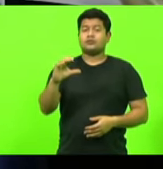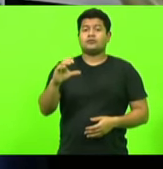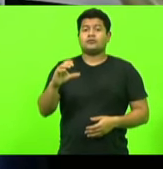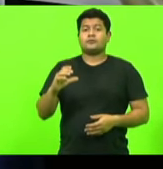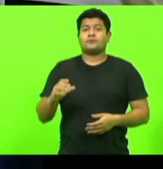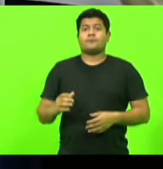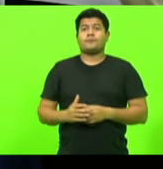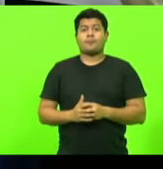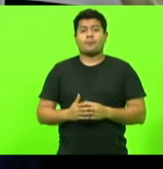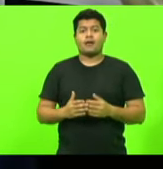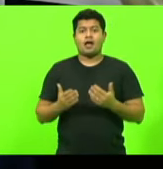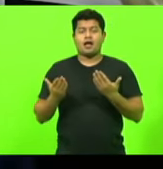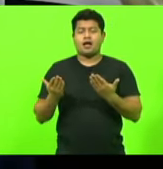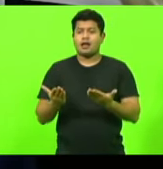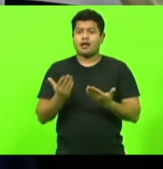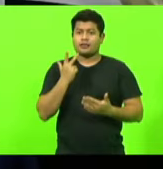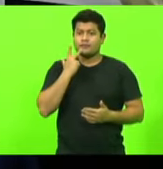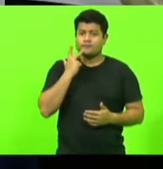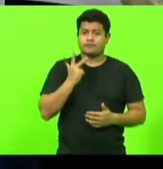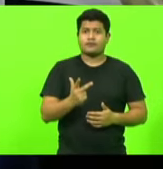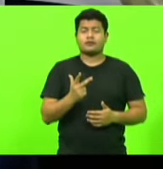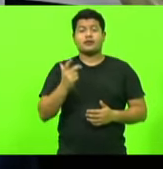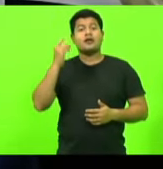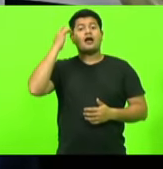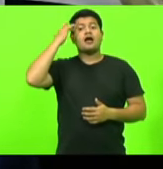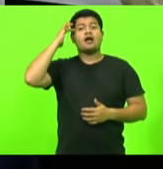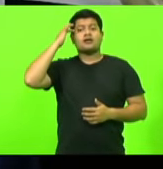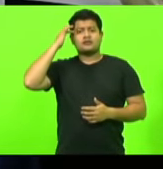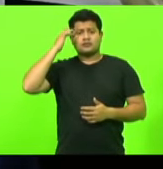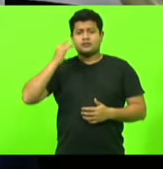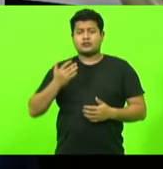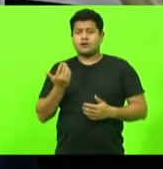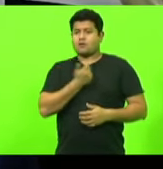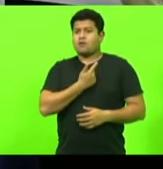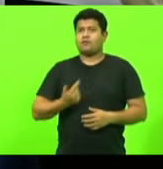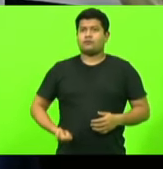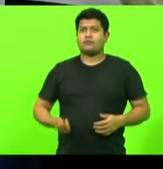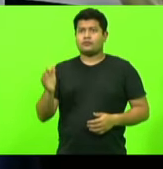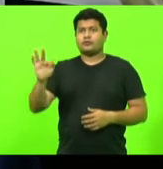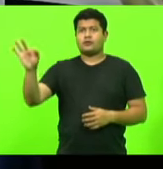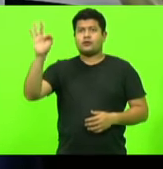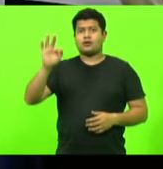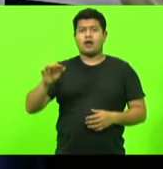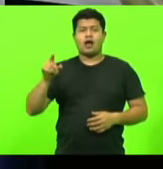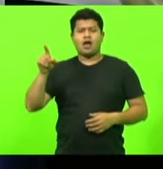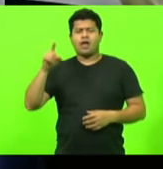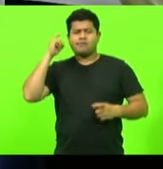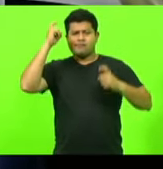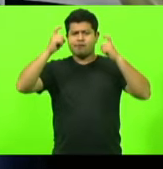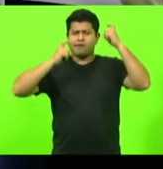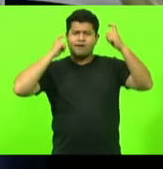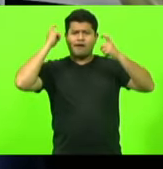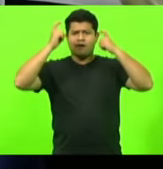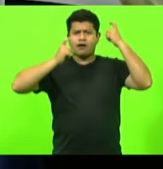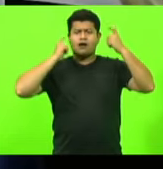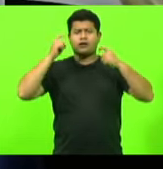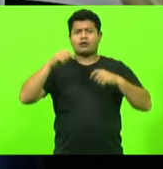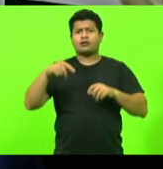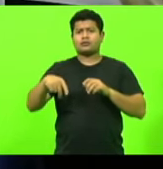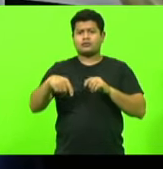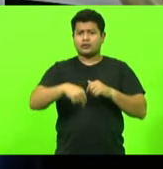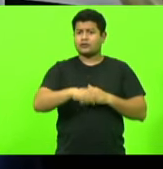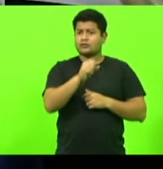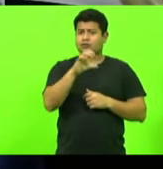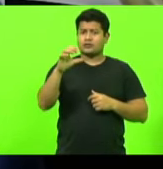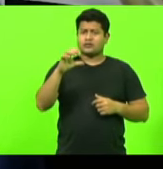Esse posicionamento de achar que o governo federal está muito preocupado aqui com Santa Catarina,